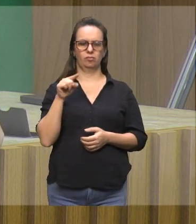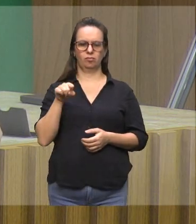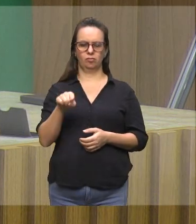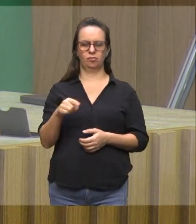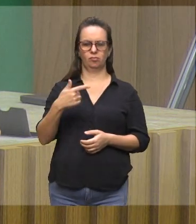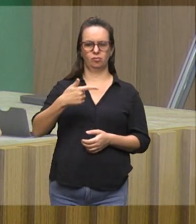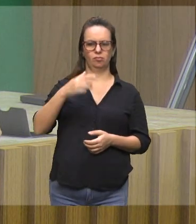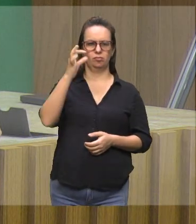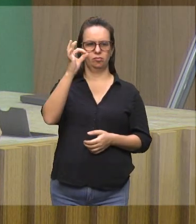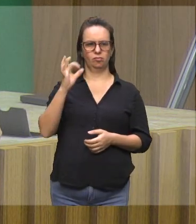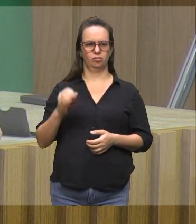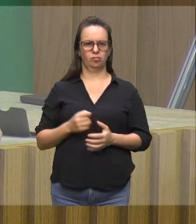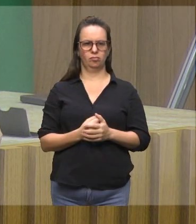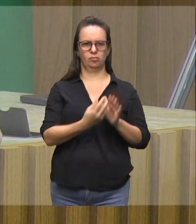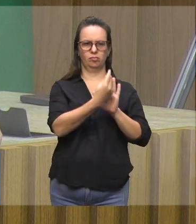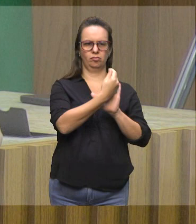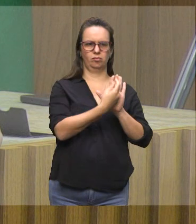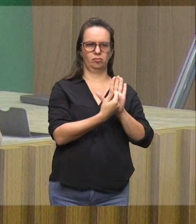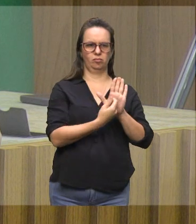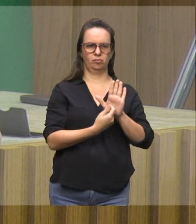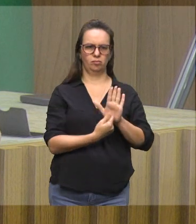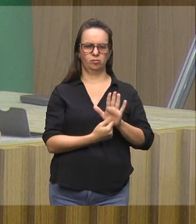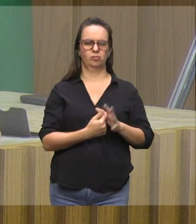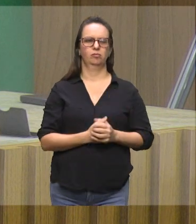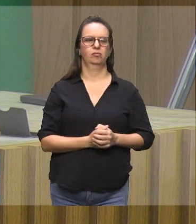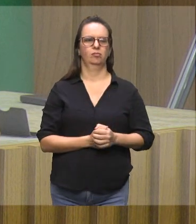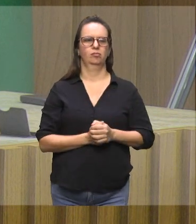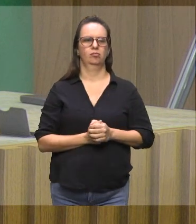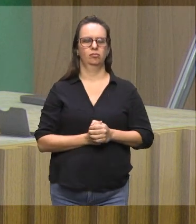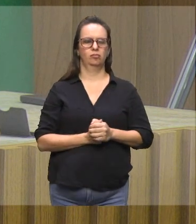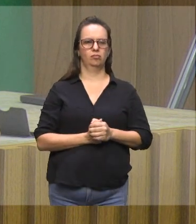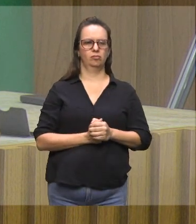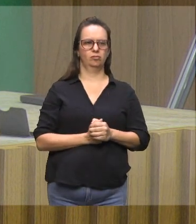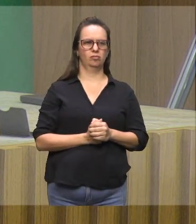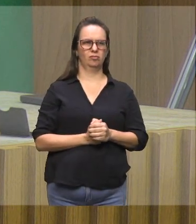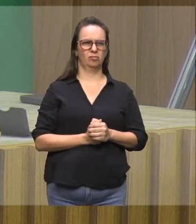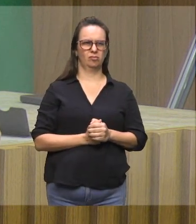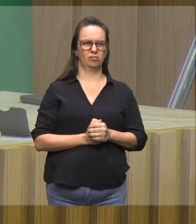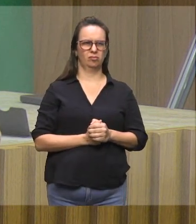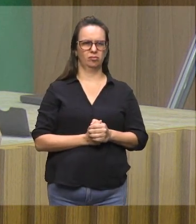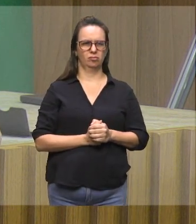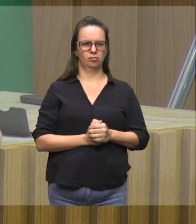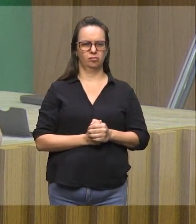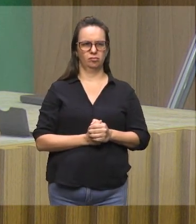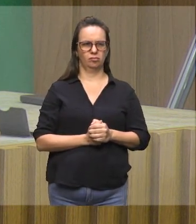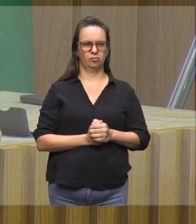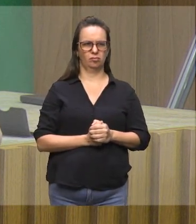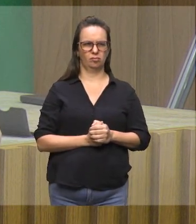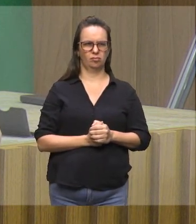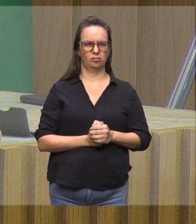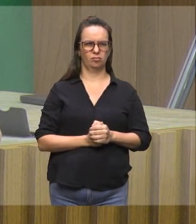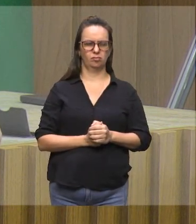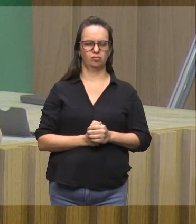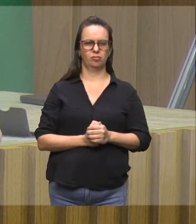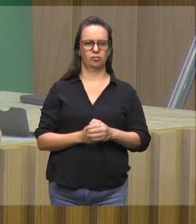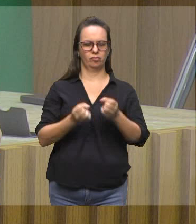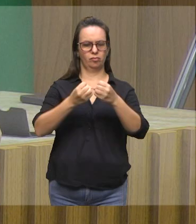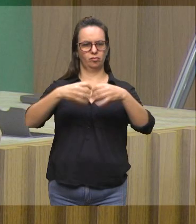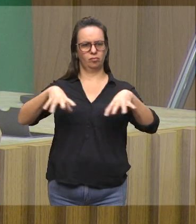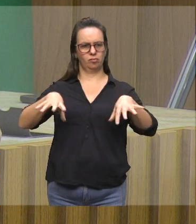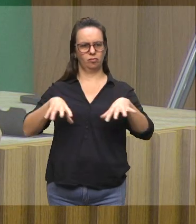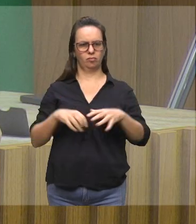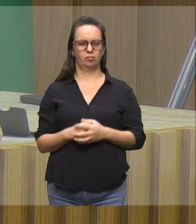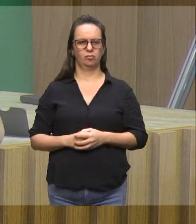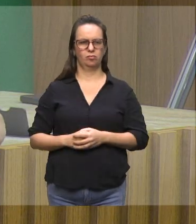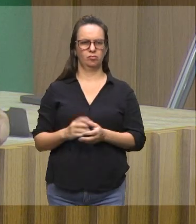1,2% do orçamento, da parte, né, do orçamento corrente, aí, não é?